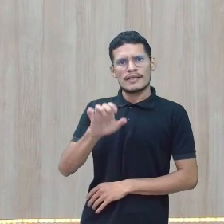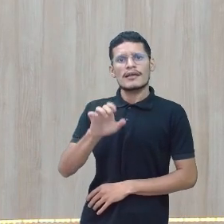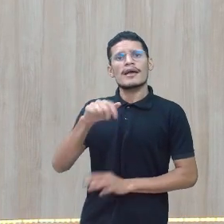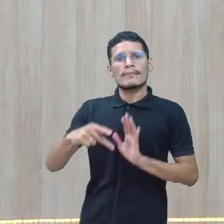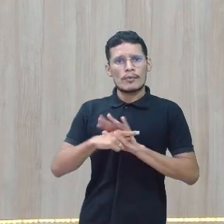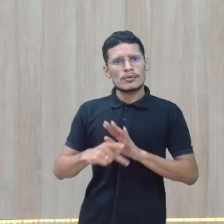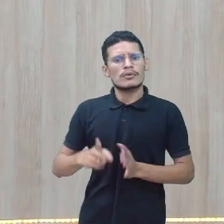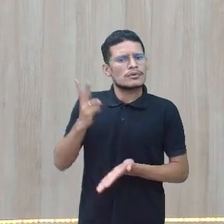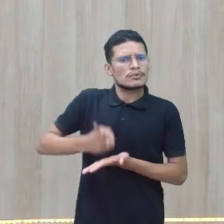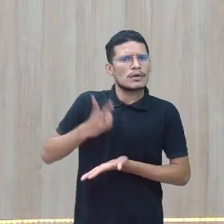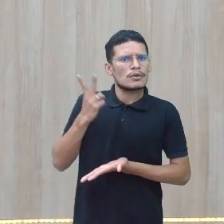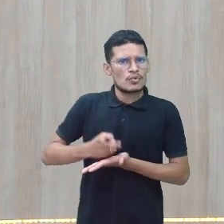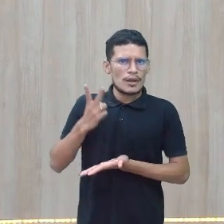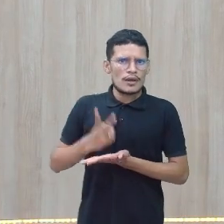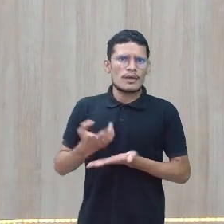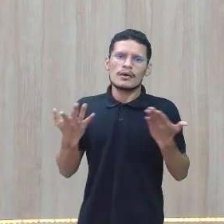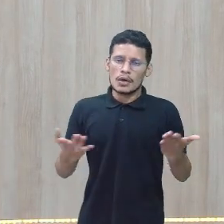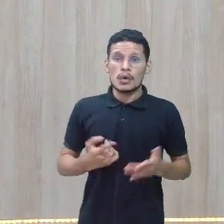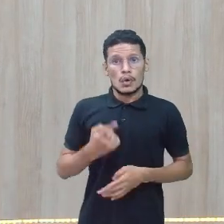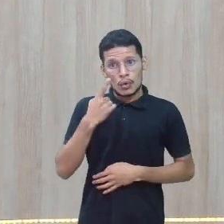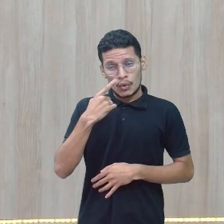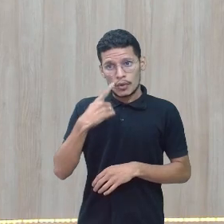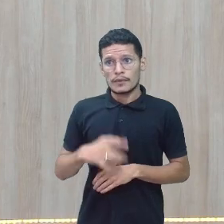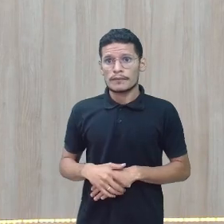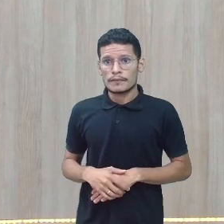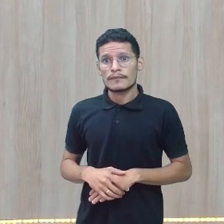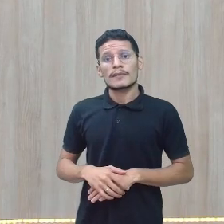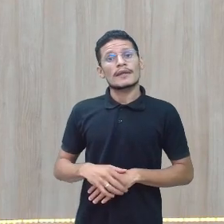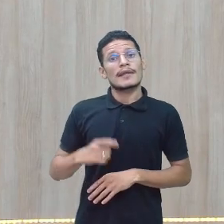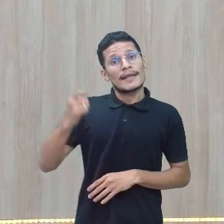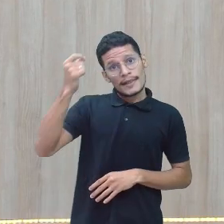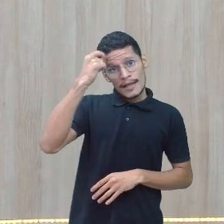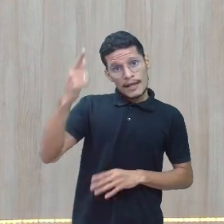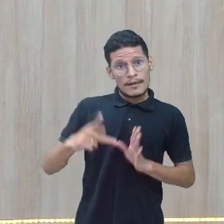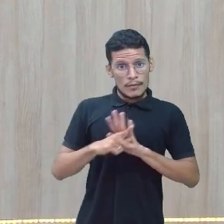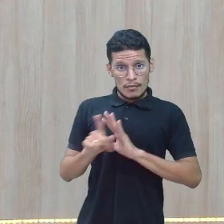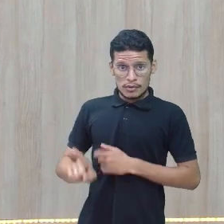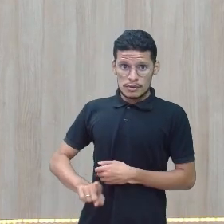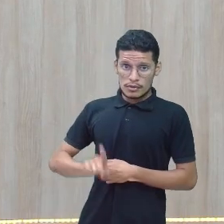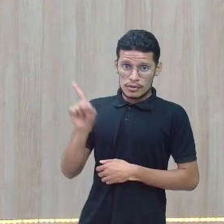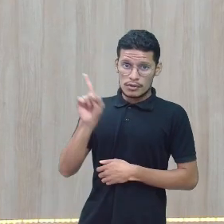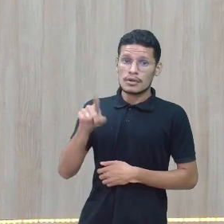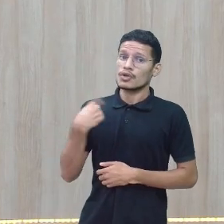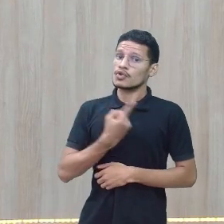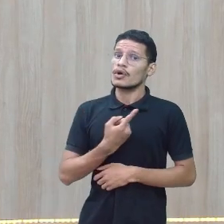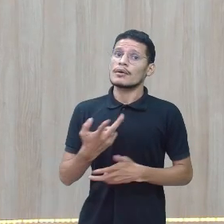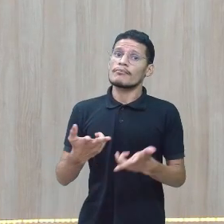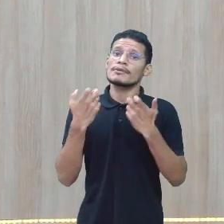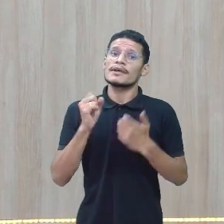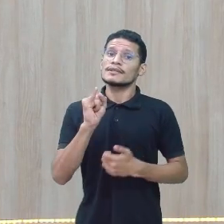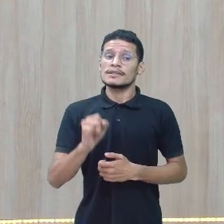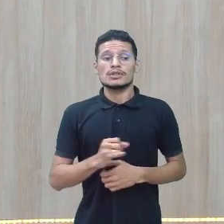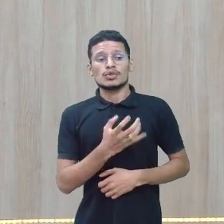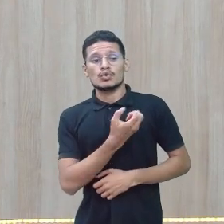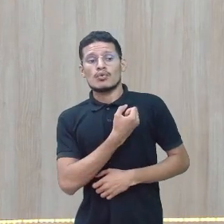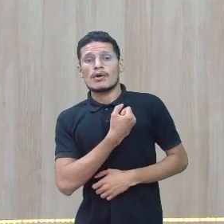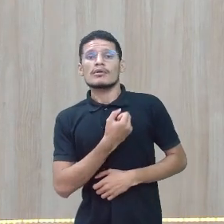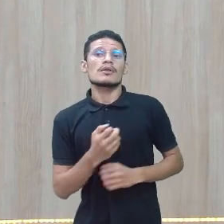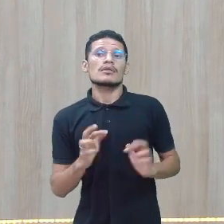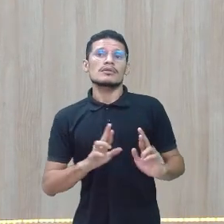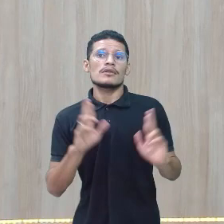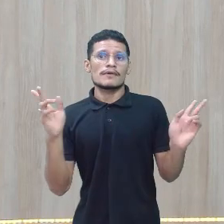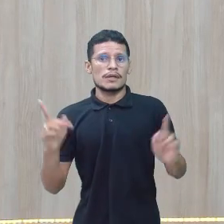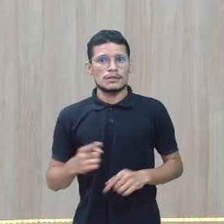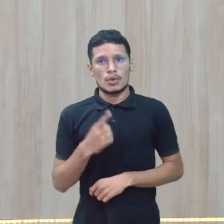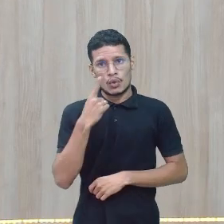é regular, né, professora? Então, a ideia disso aqui é a gente perceber se o número está muito diferente um do outro. Eu